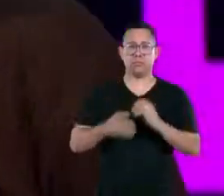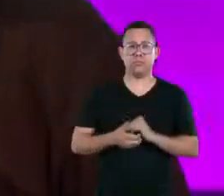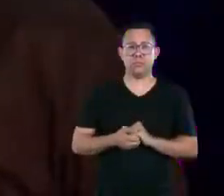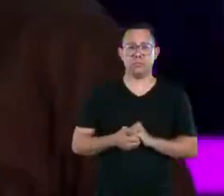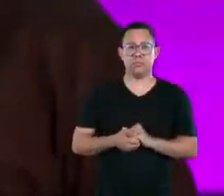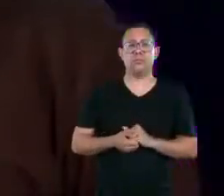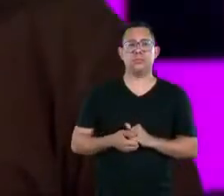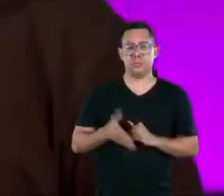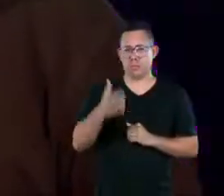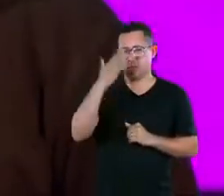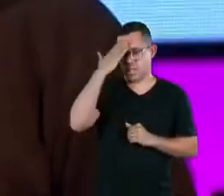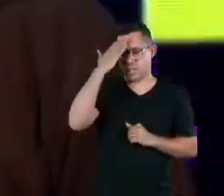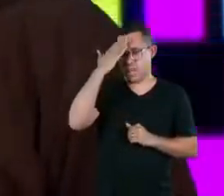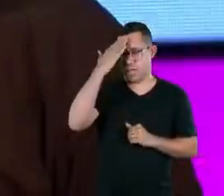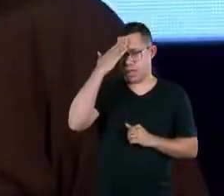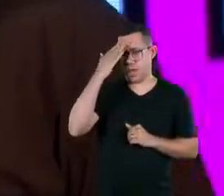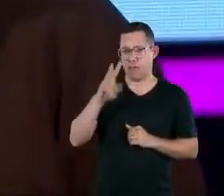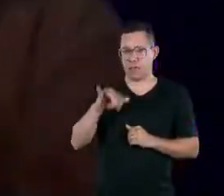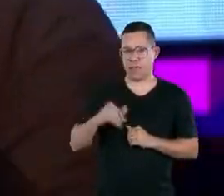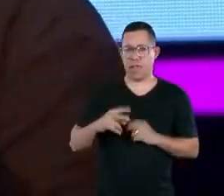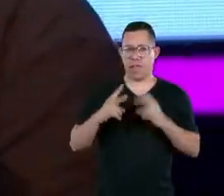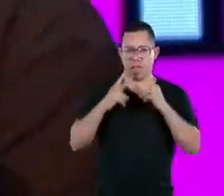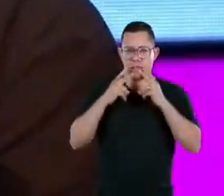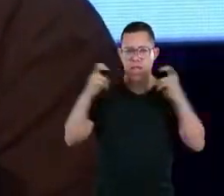sabem que hoje vai ter barulho.